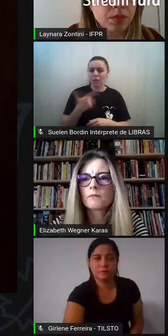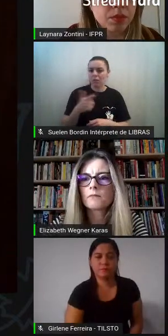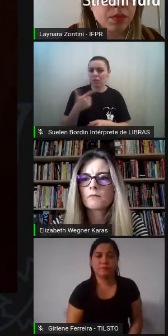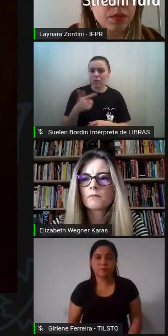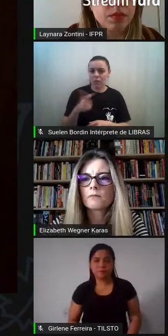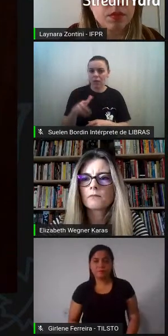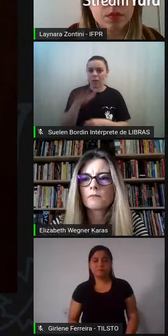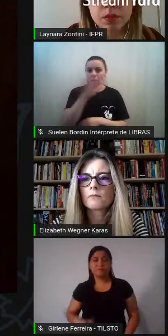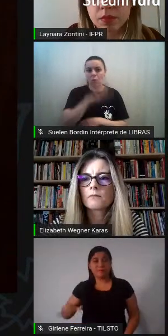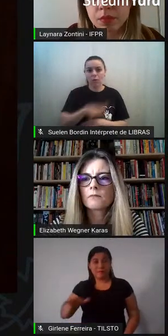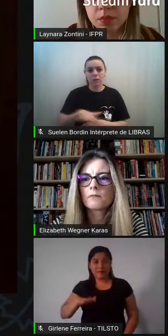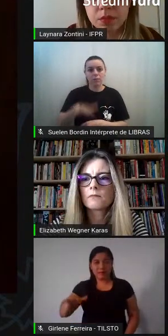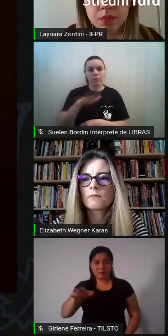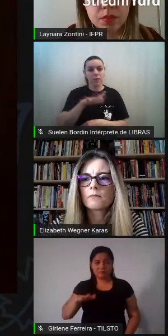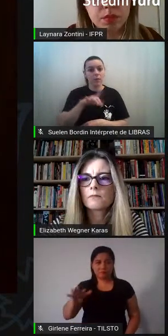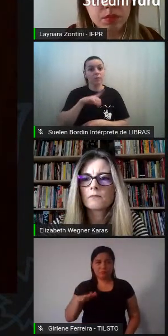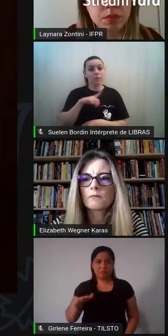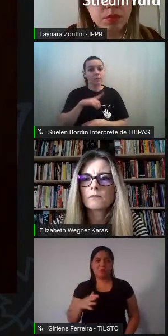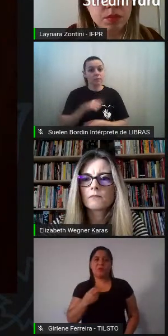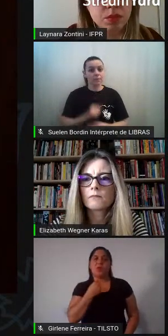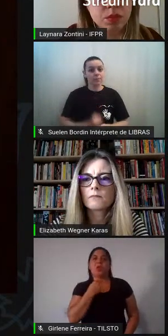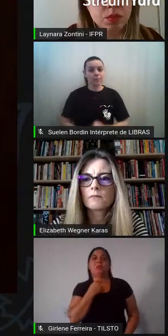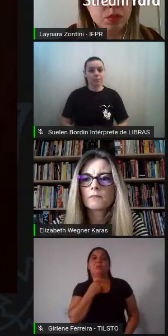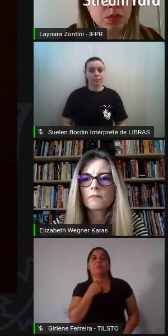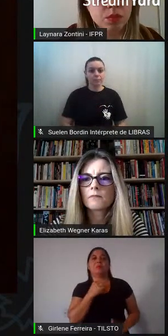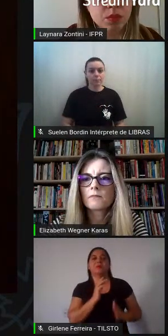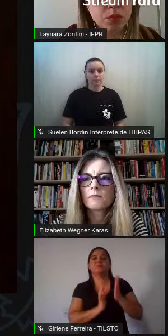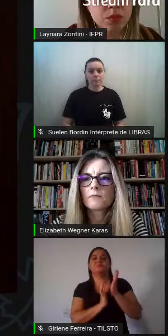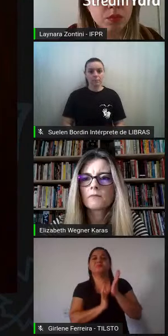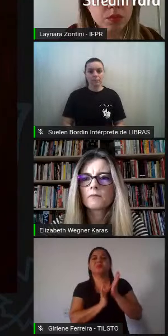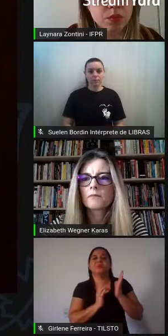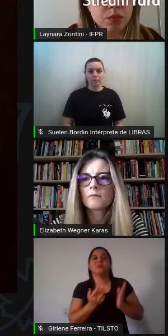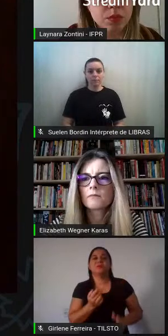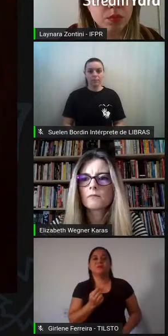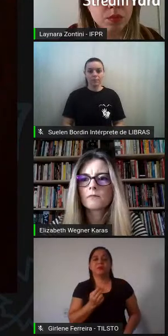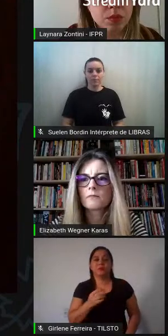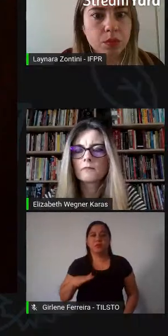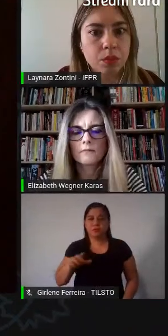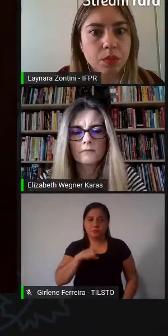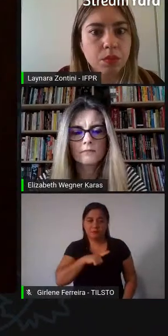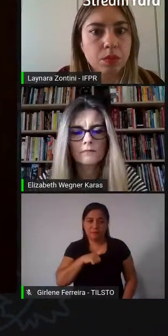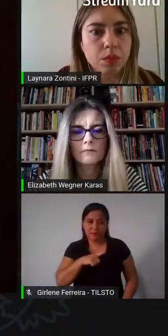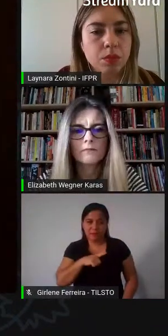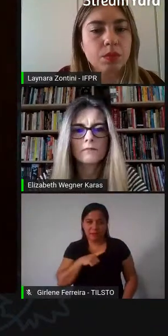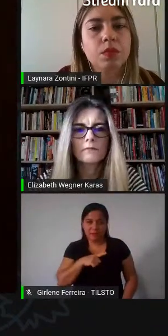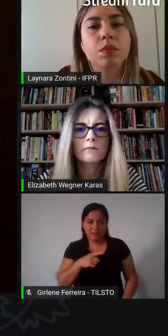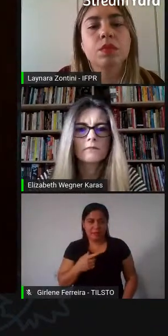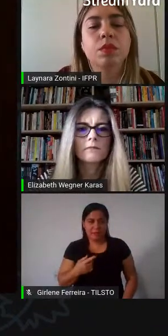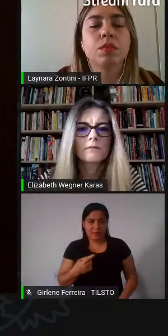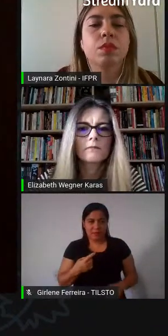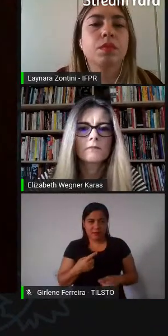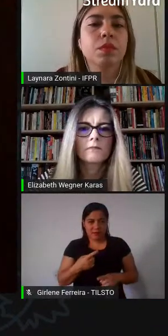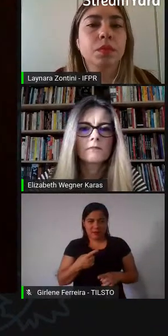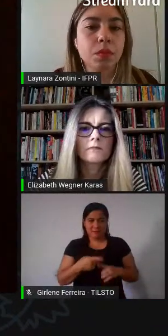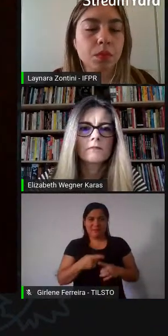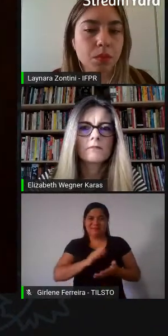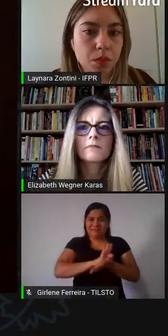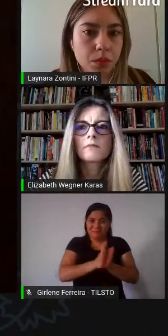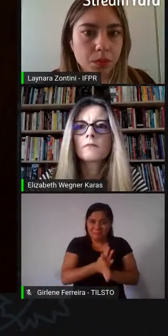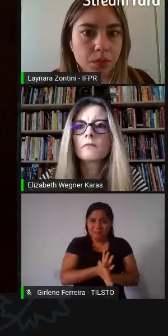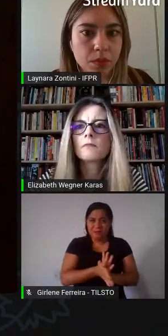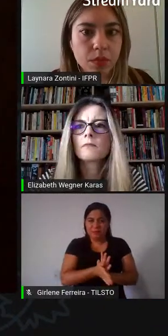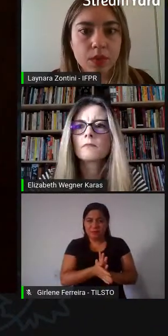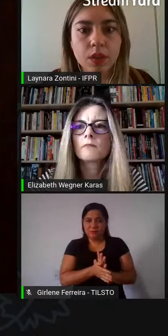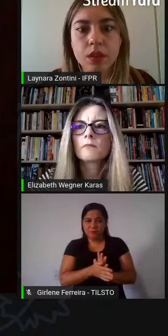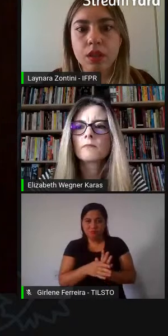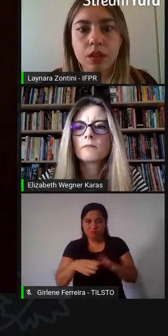espaço que se privilegia homens, entendeu? Que existe esse preconceito. Contudo, quando a